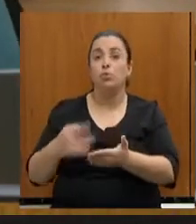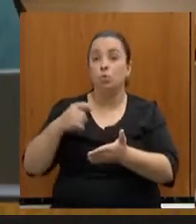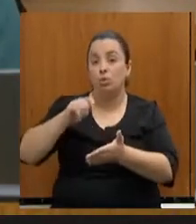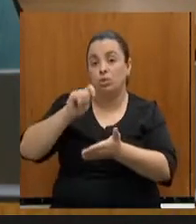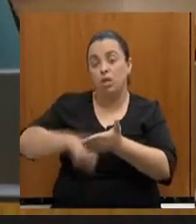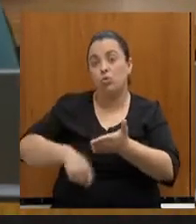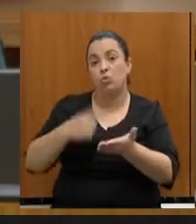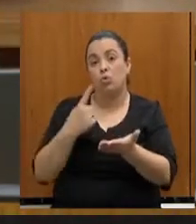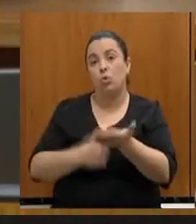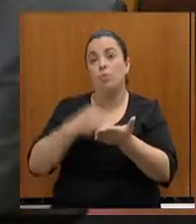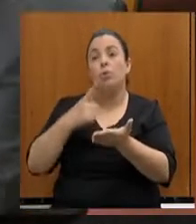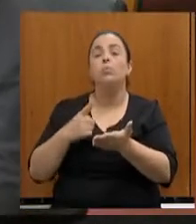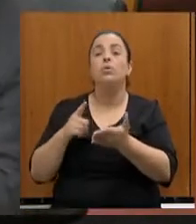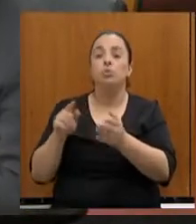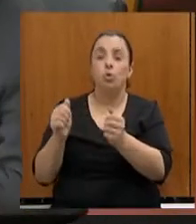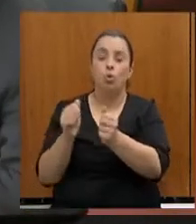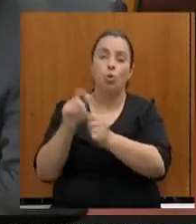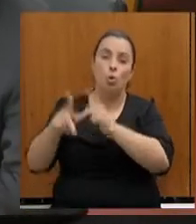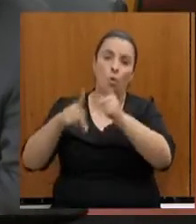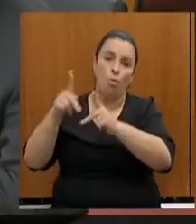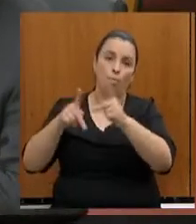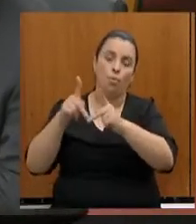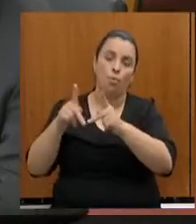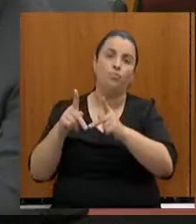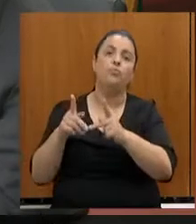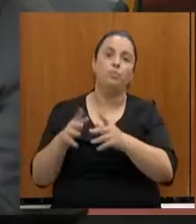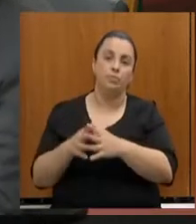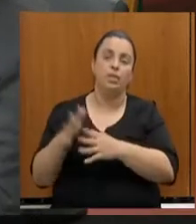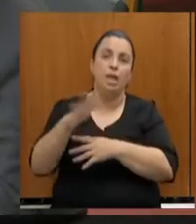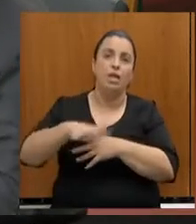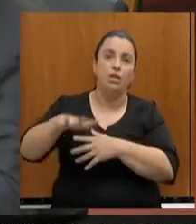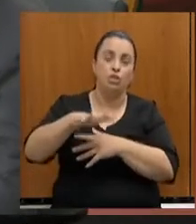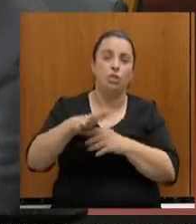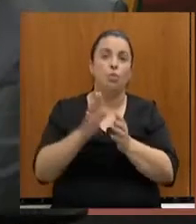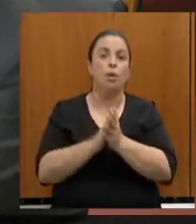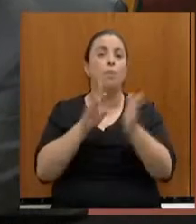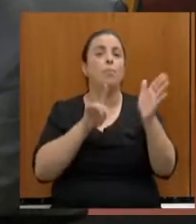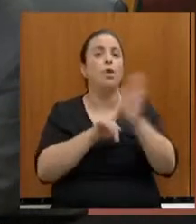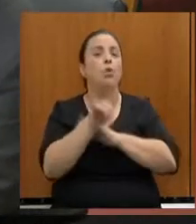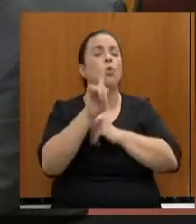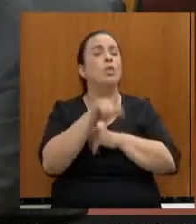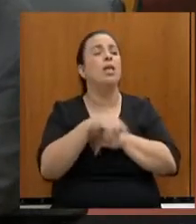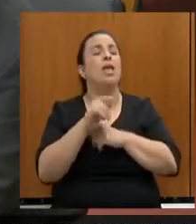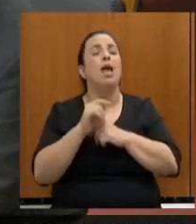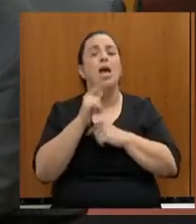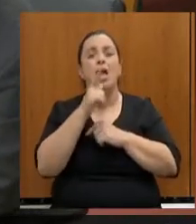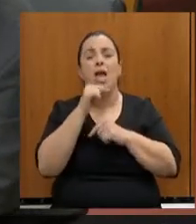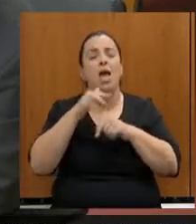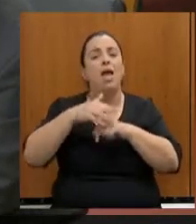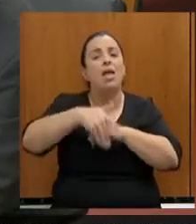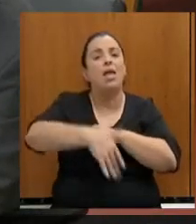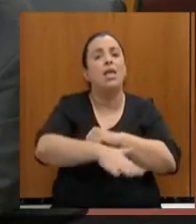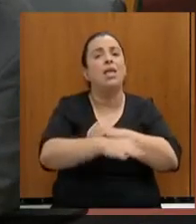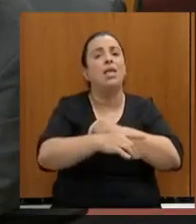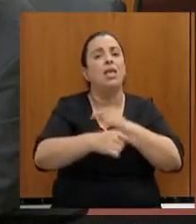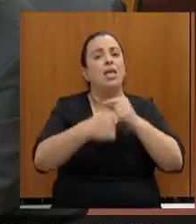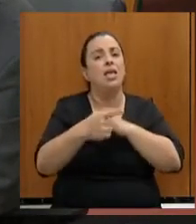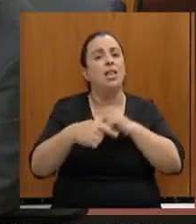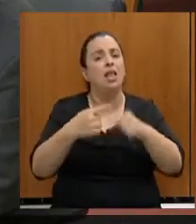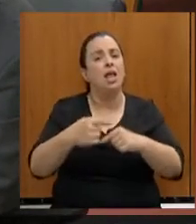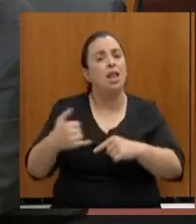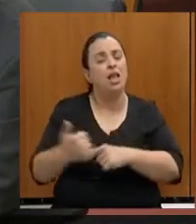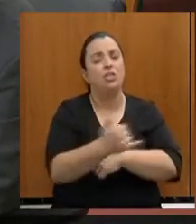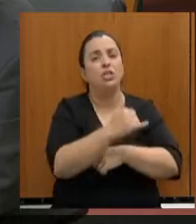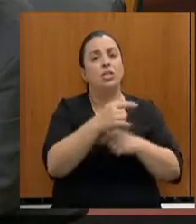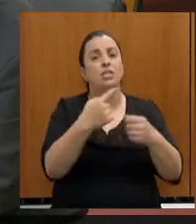essas comunidades por favor mal a palavra por a hidrelétrica de Formoso país faltam com aí me